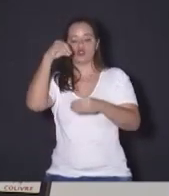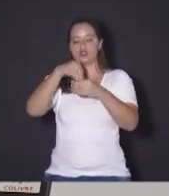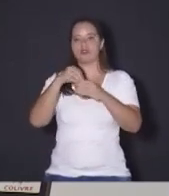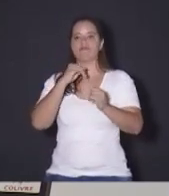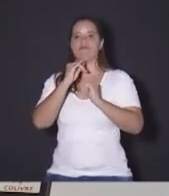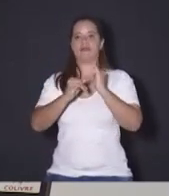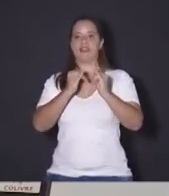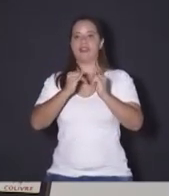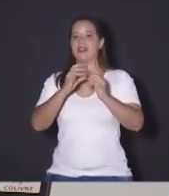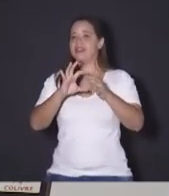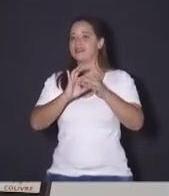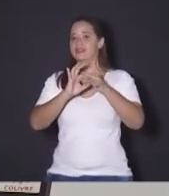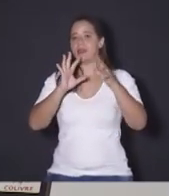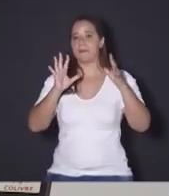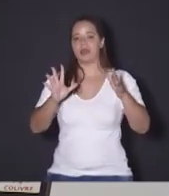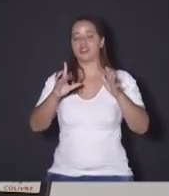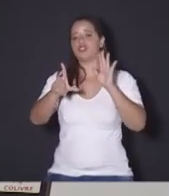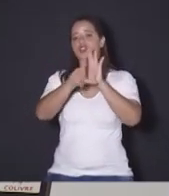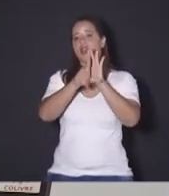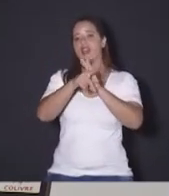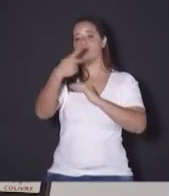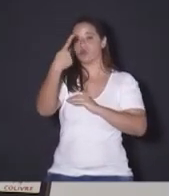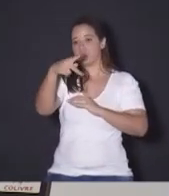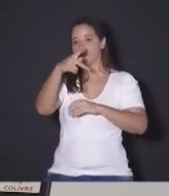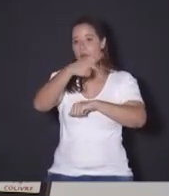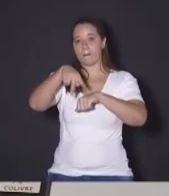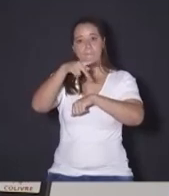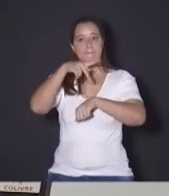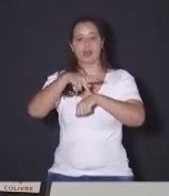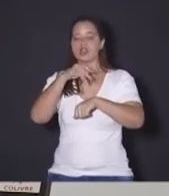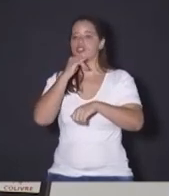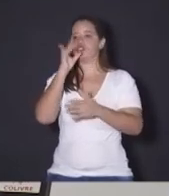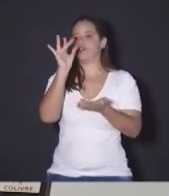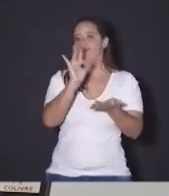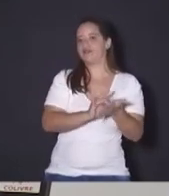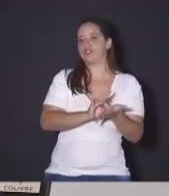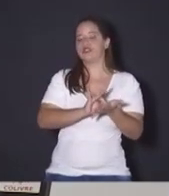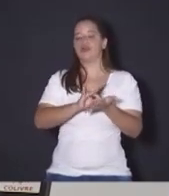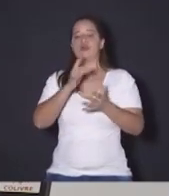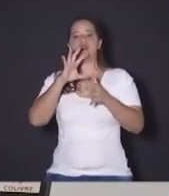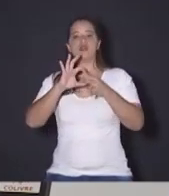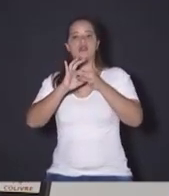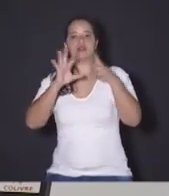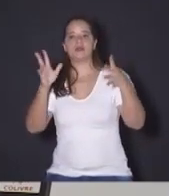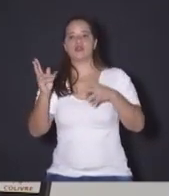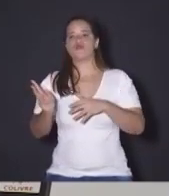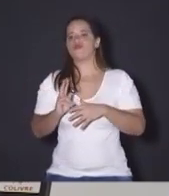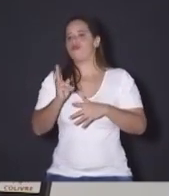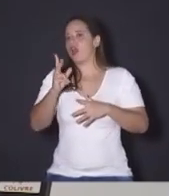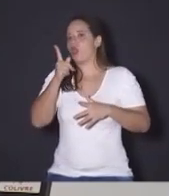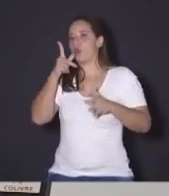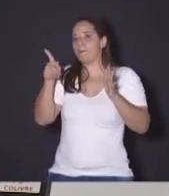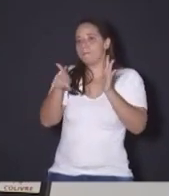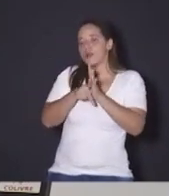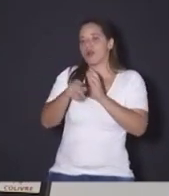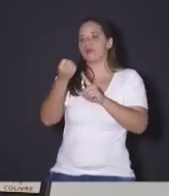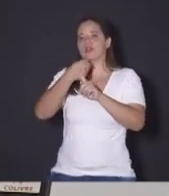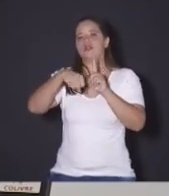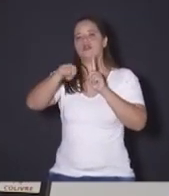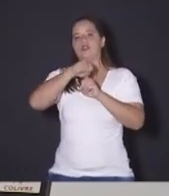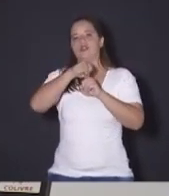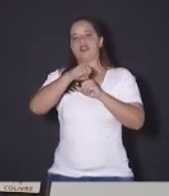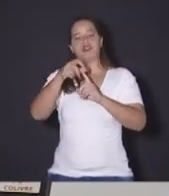que o legislador do seu país definiu independente dos valores da sociedade onde você está independente do que é